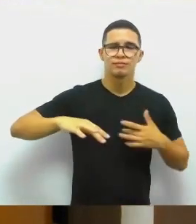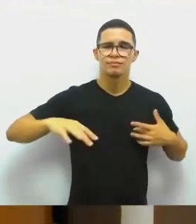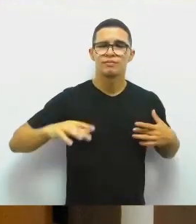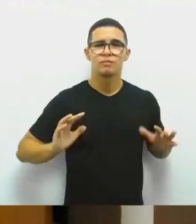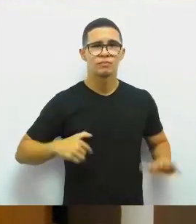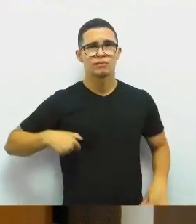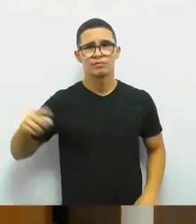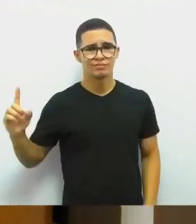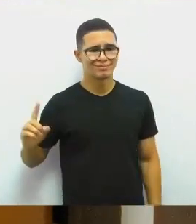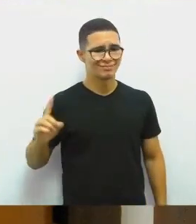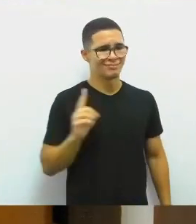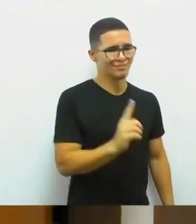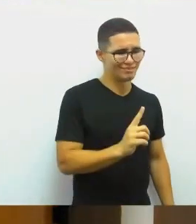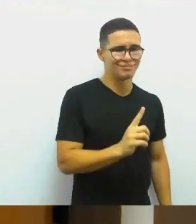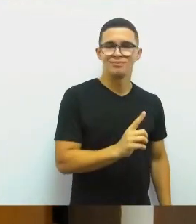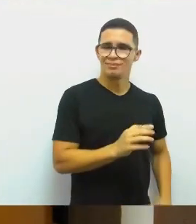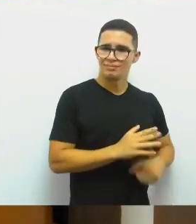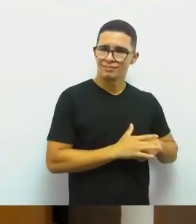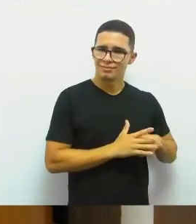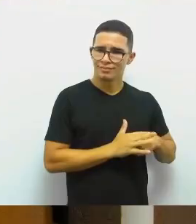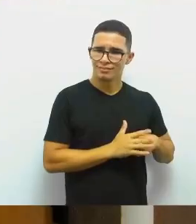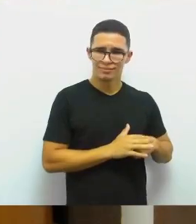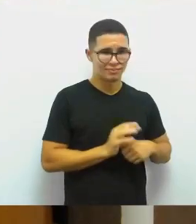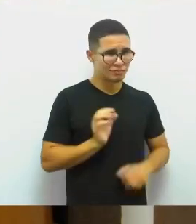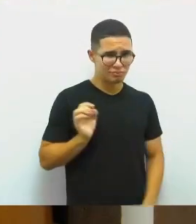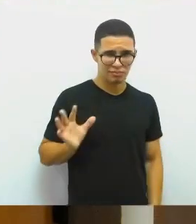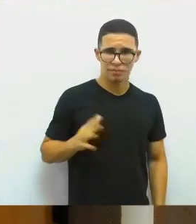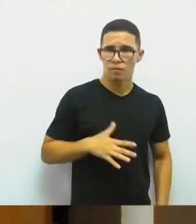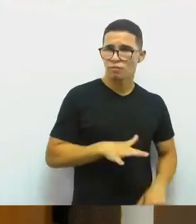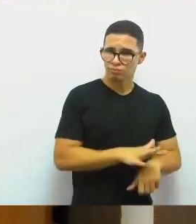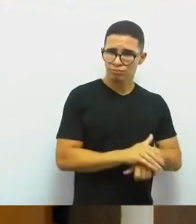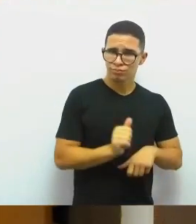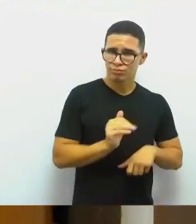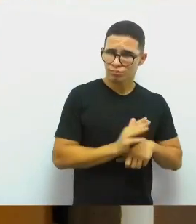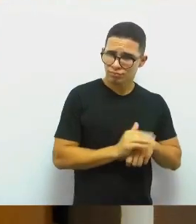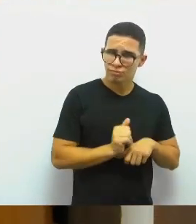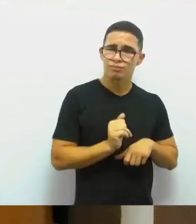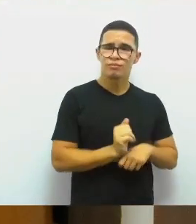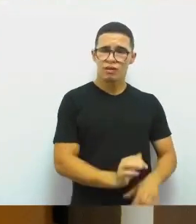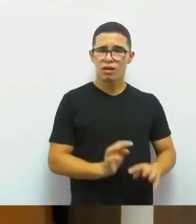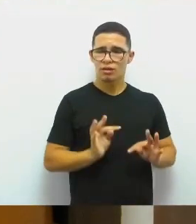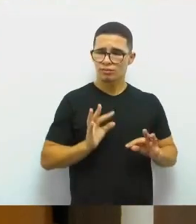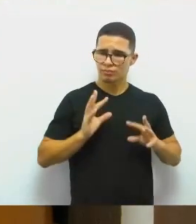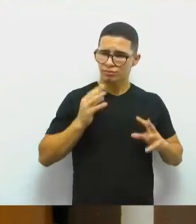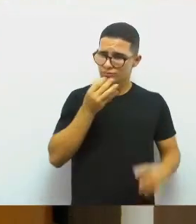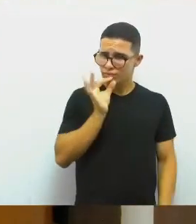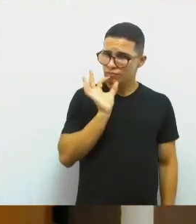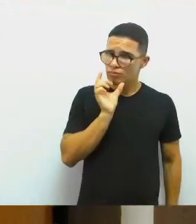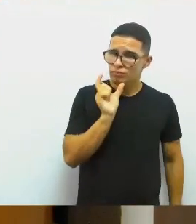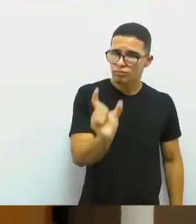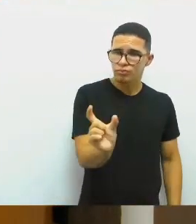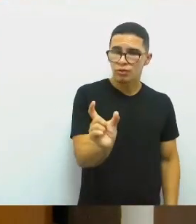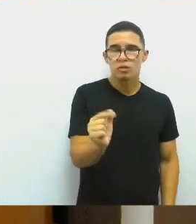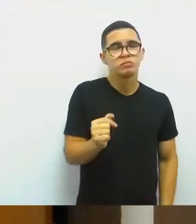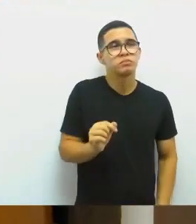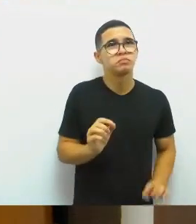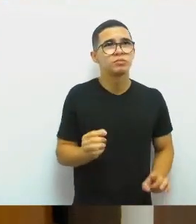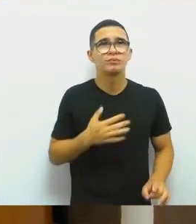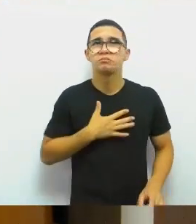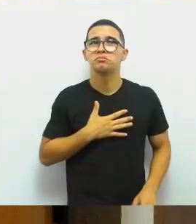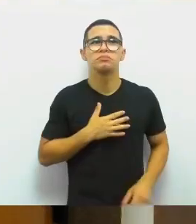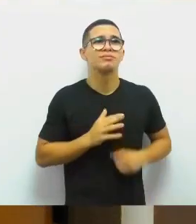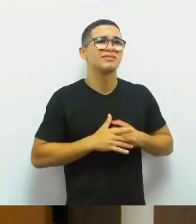chega lá com uma enfermidade. Então, ele quer apenas uma palavra, um carinho, né? Porque a gente, às vezes, não está só